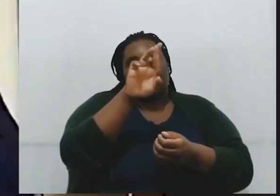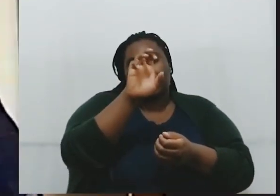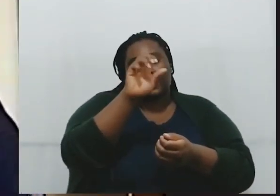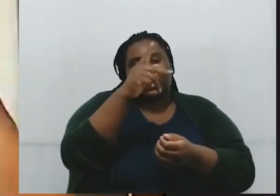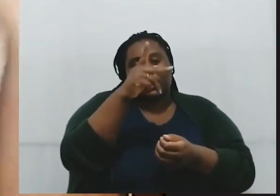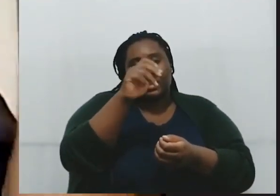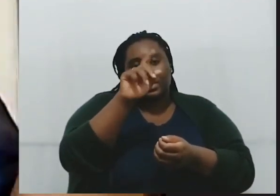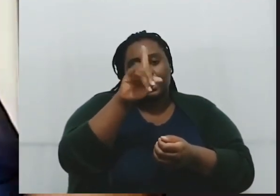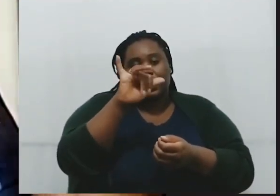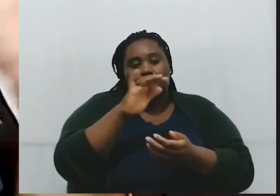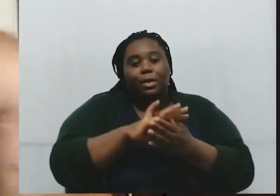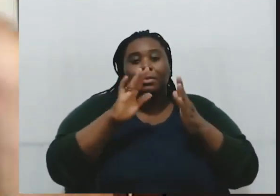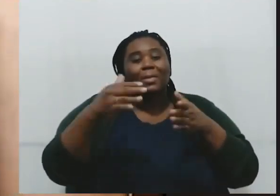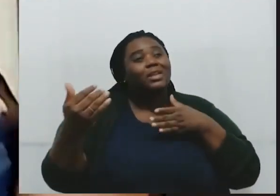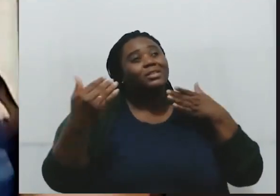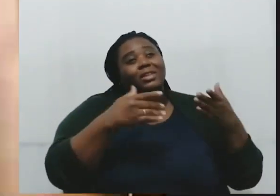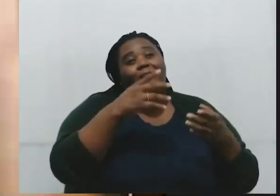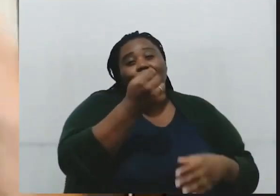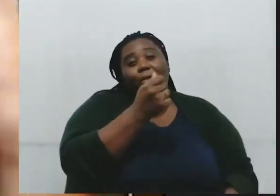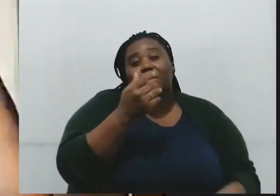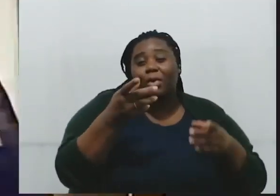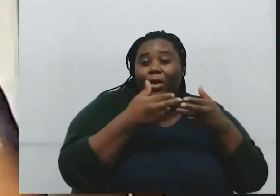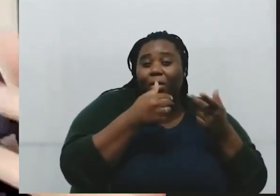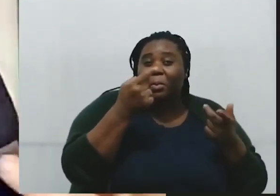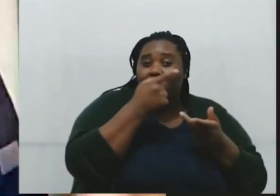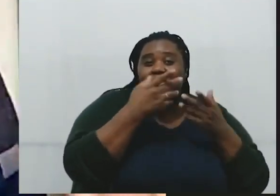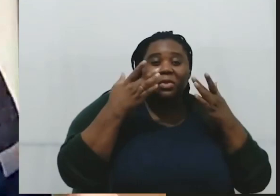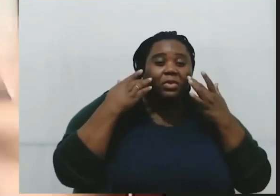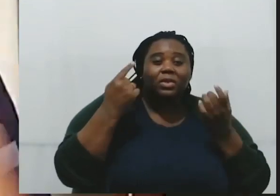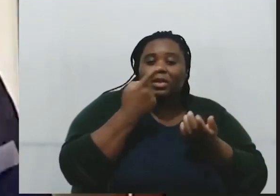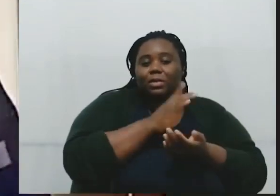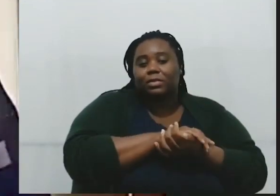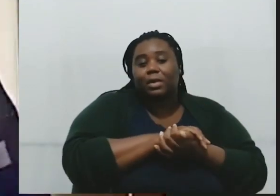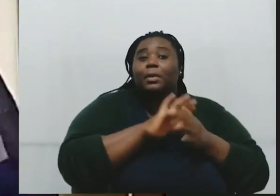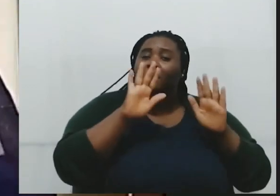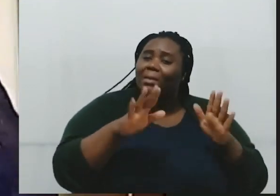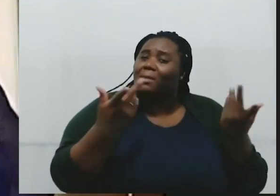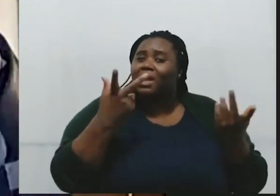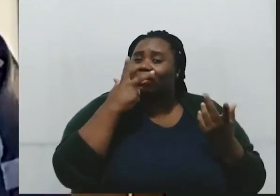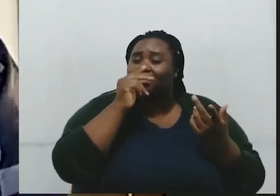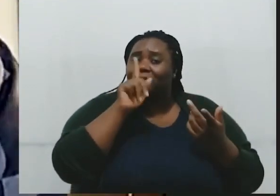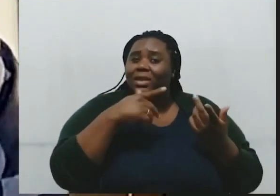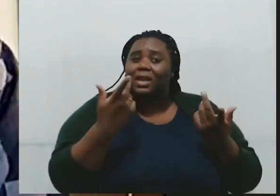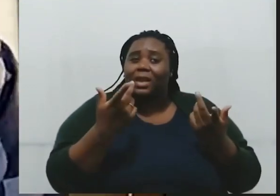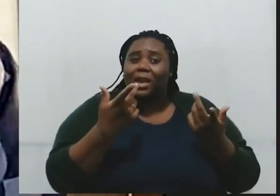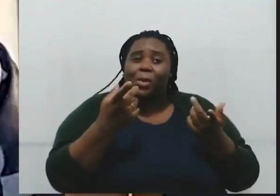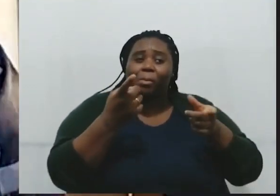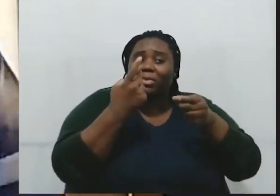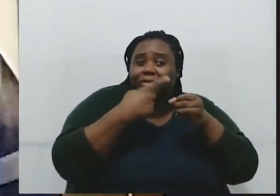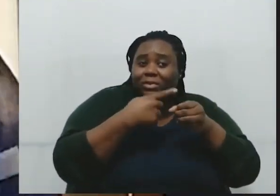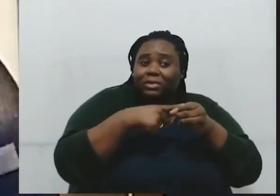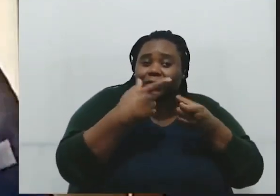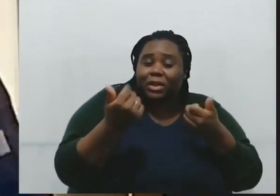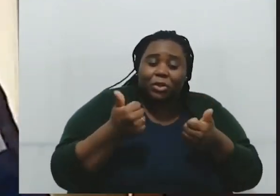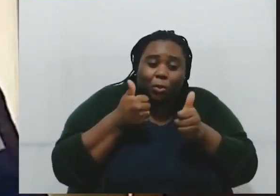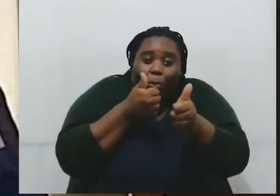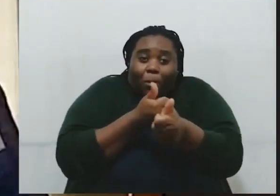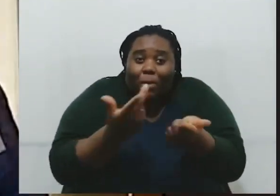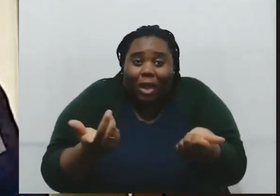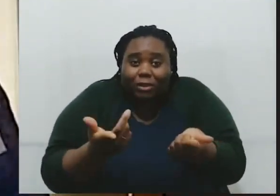cidade que é praticamente pendurada na região metropolitana do Rio de Janeiro, apesar de ser uma